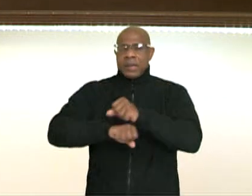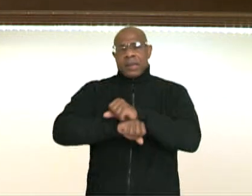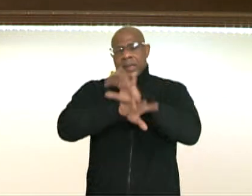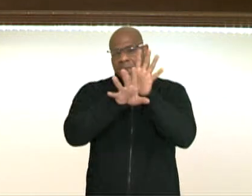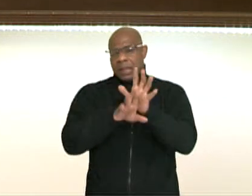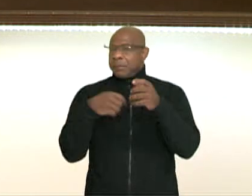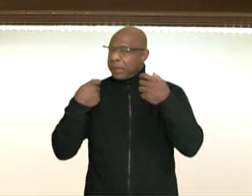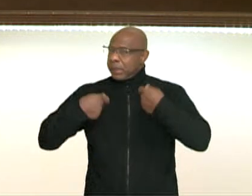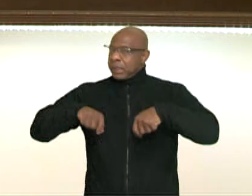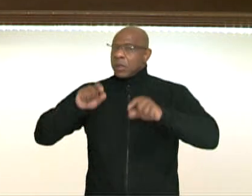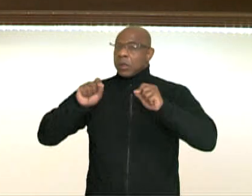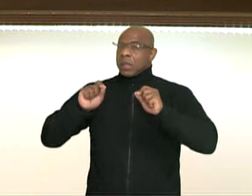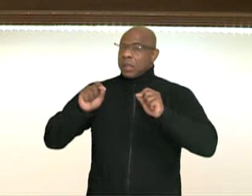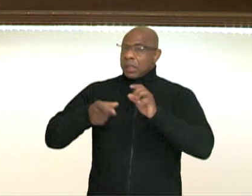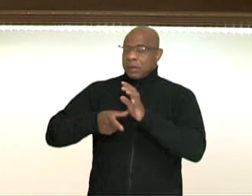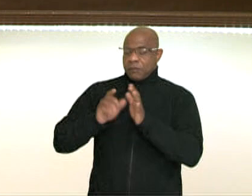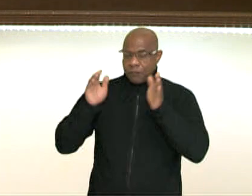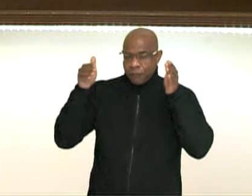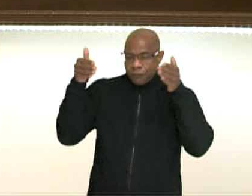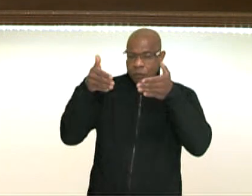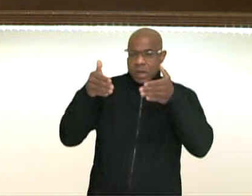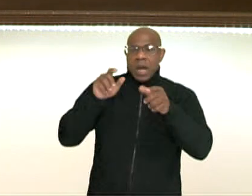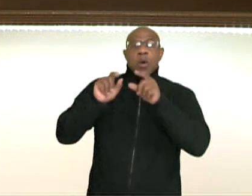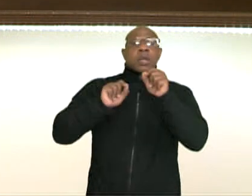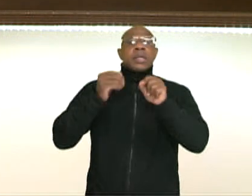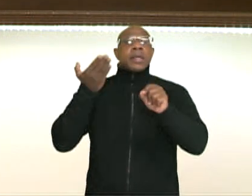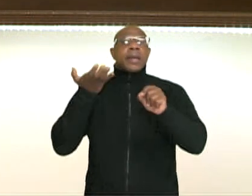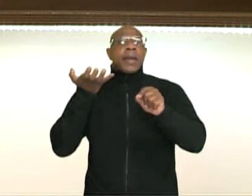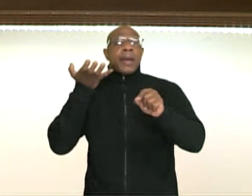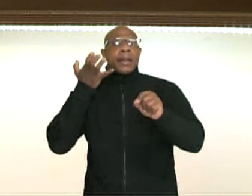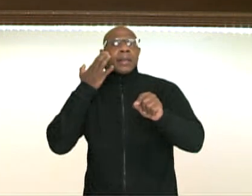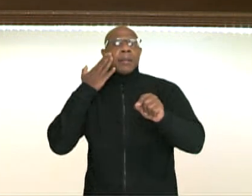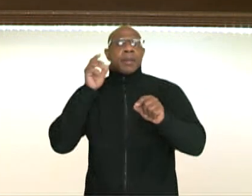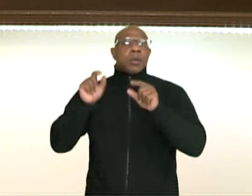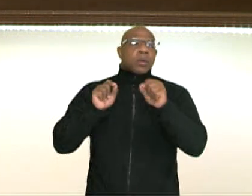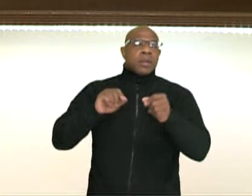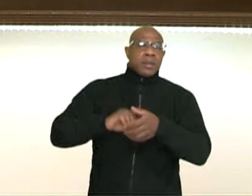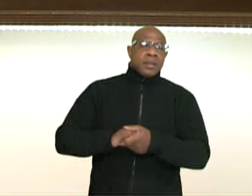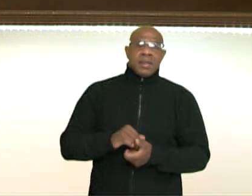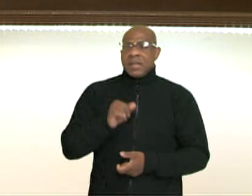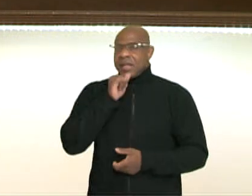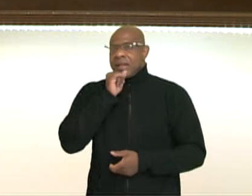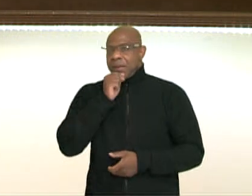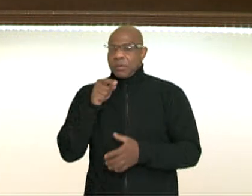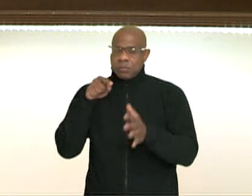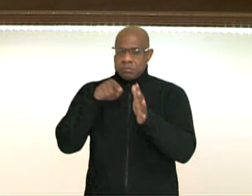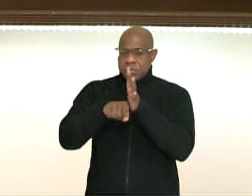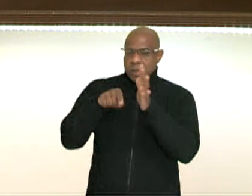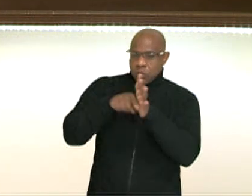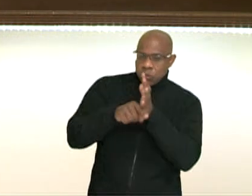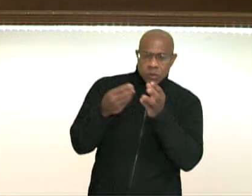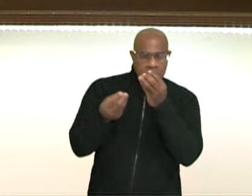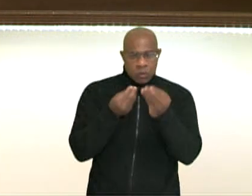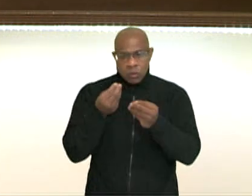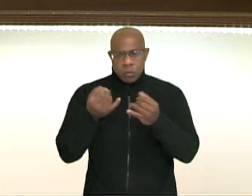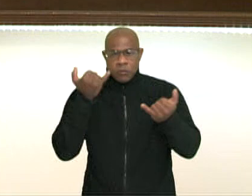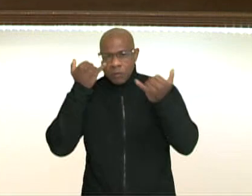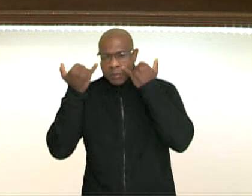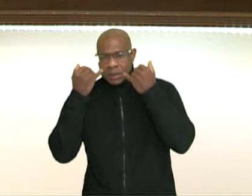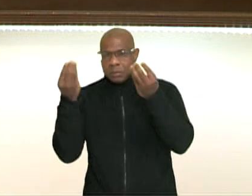focar exatamente no que a gente quer saber, ou no caso de uma dada pergunta. Ok? Vamos trabalhar um